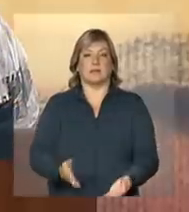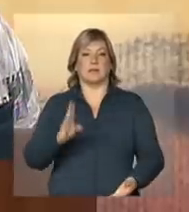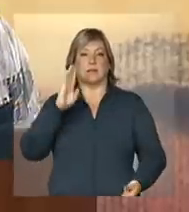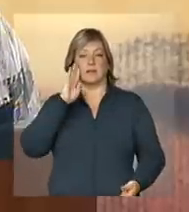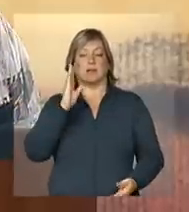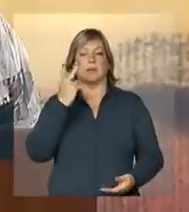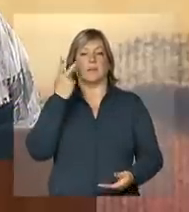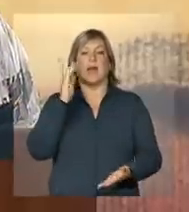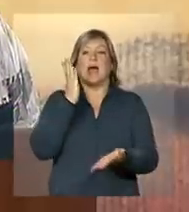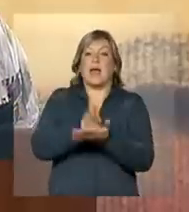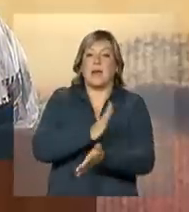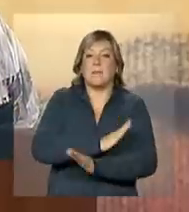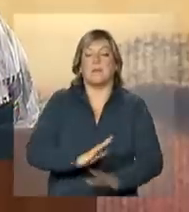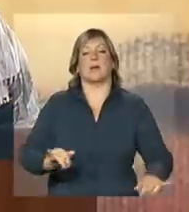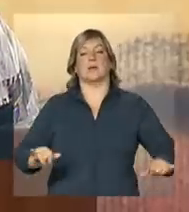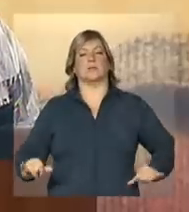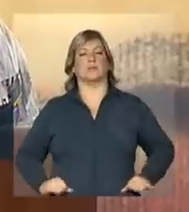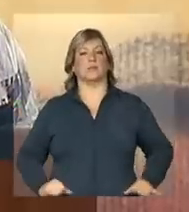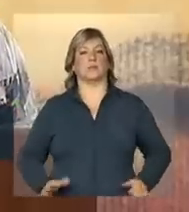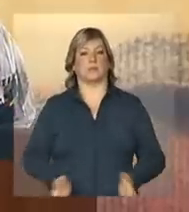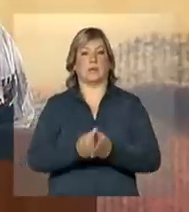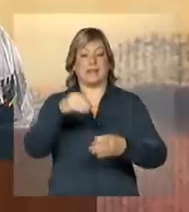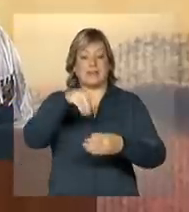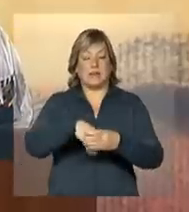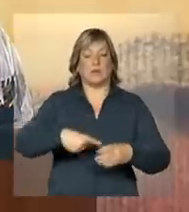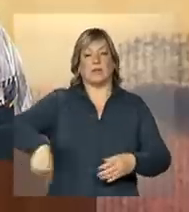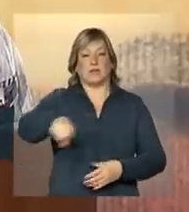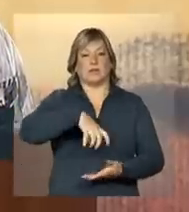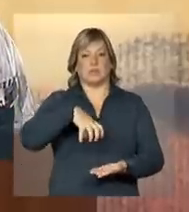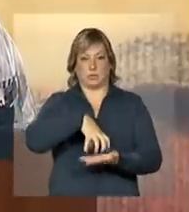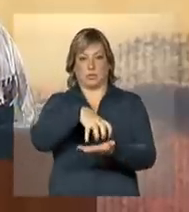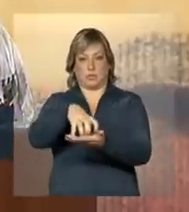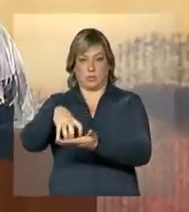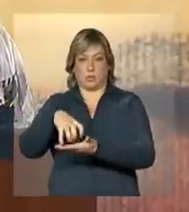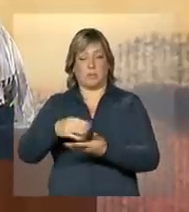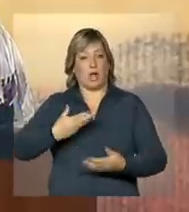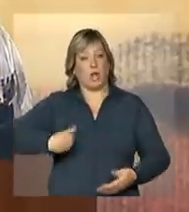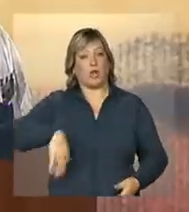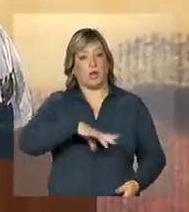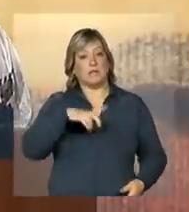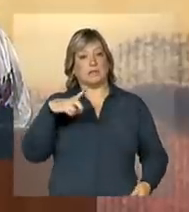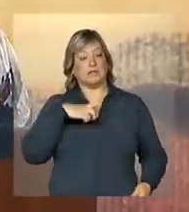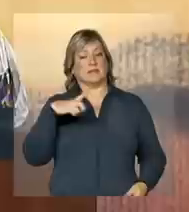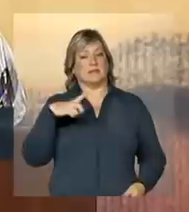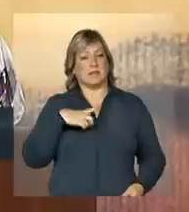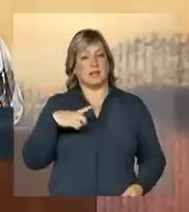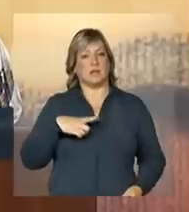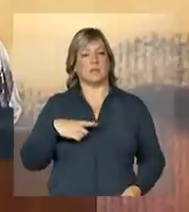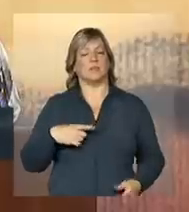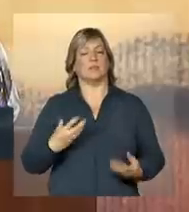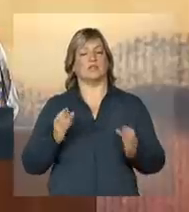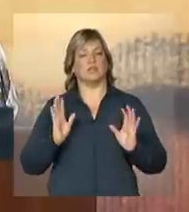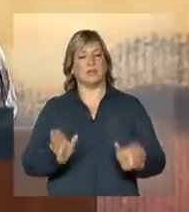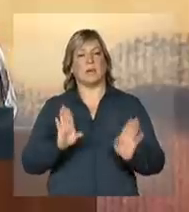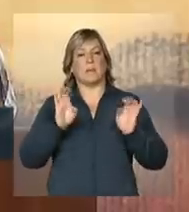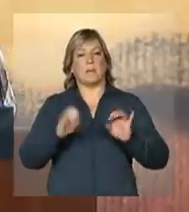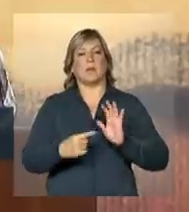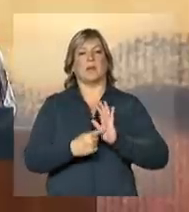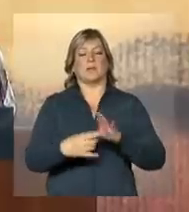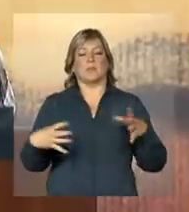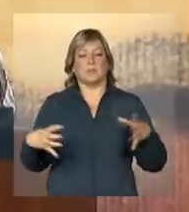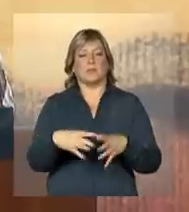erradicação da miséria dentro desse grupo que nós temos tão bem recortado eh no